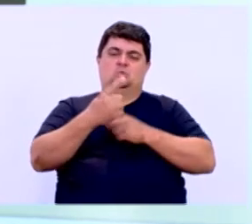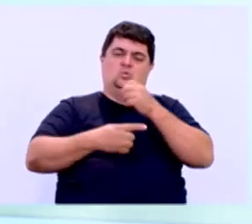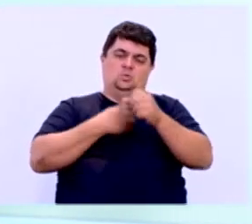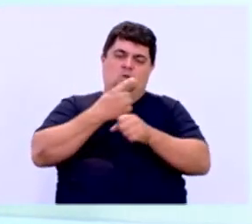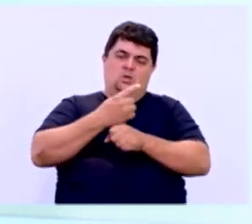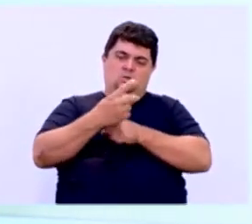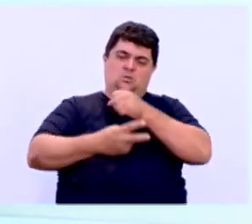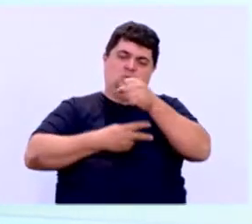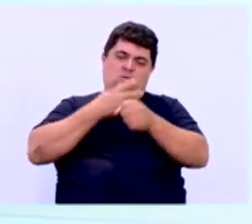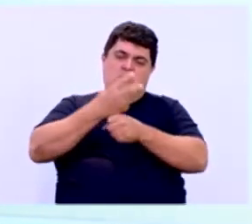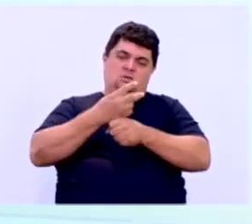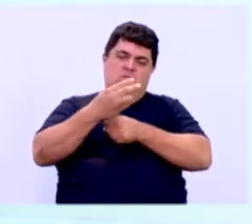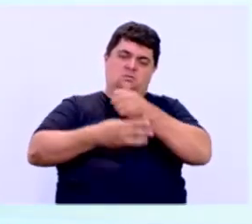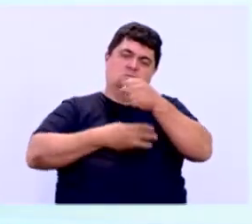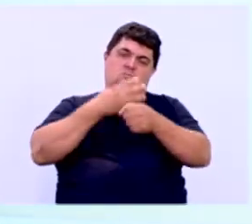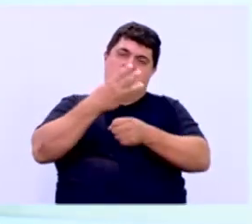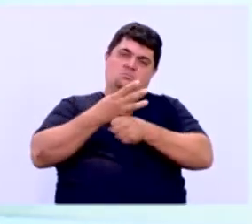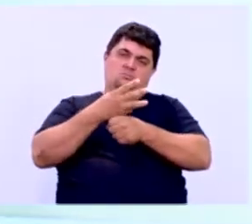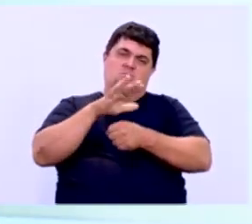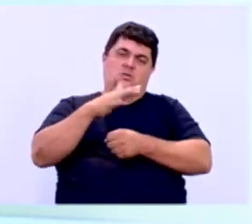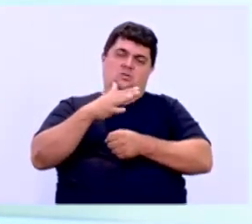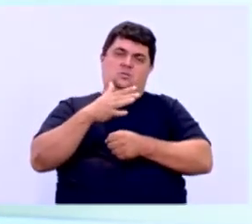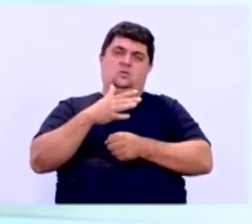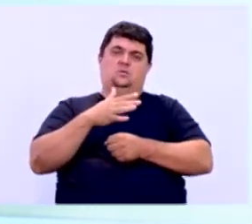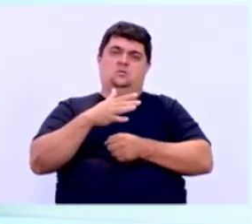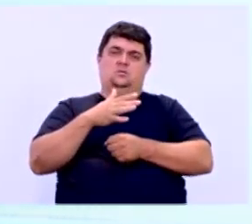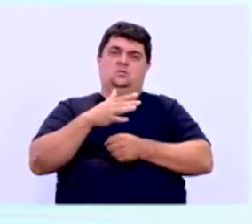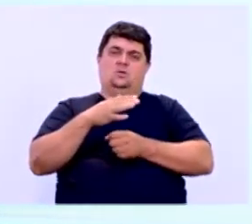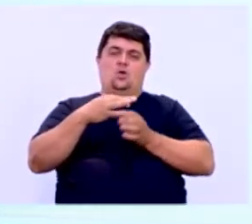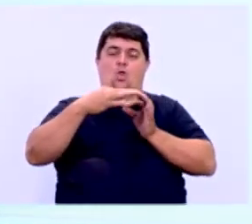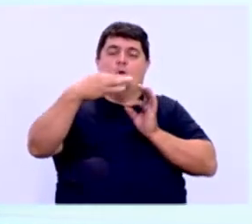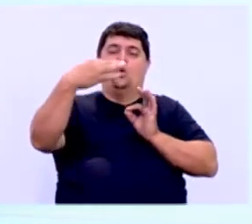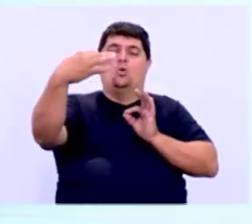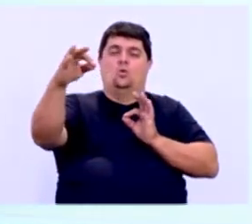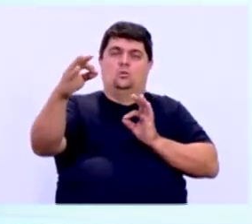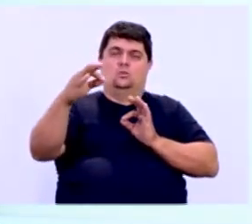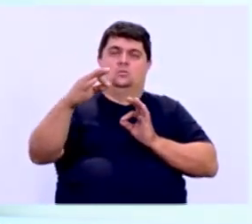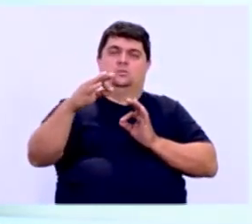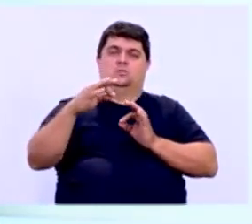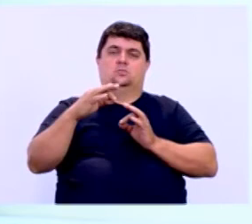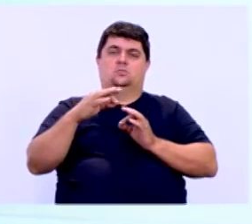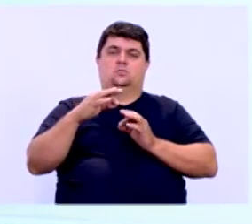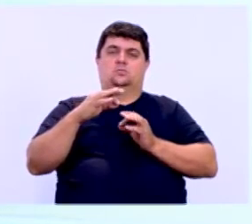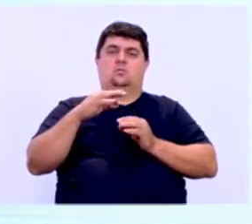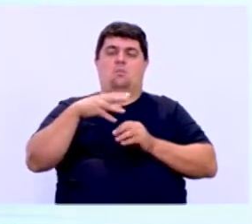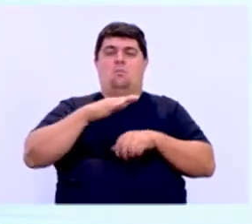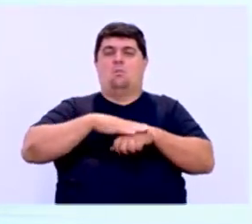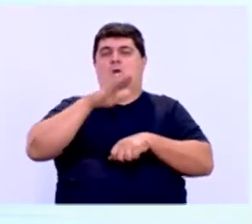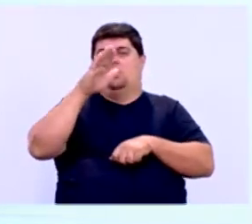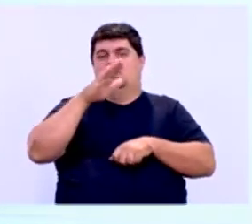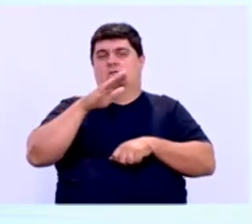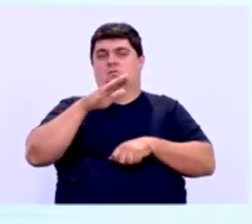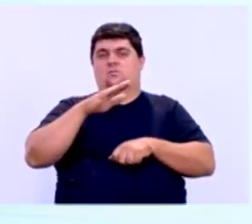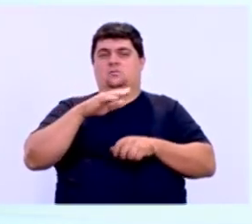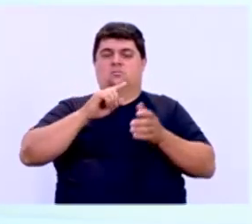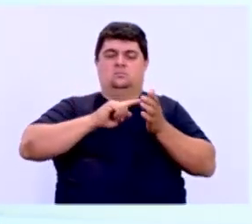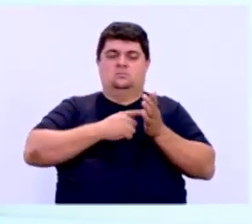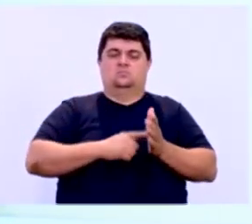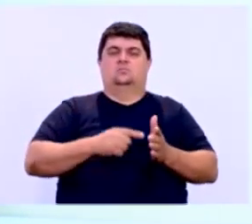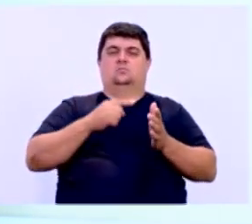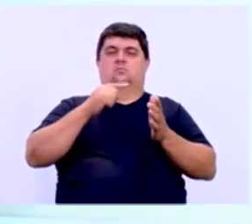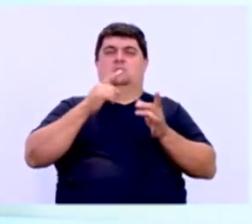ano, 2 anos, 3 anos, isso é média. Os financiamentos de longo prazo, eles são geralmente utilizados para máquinas,